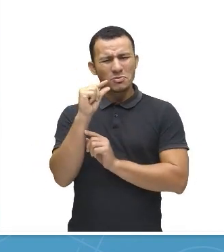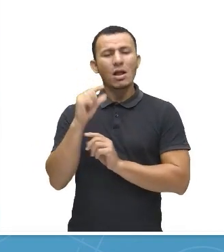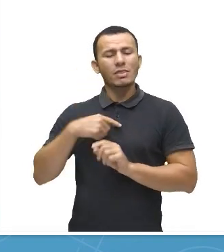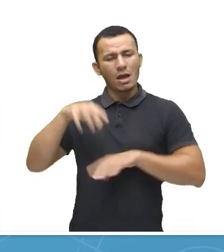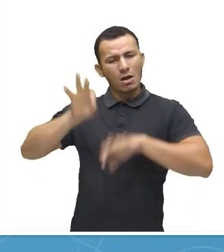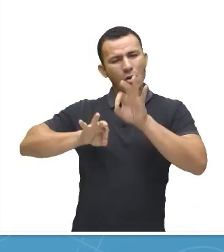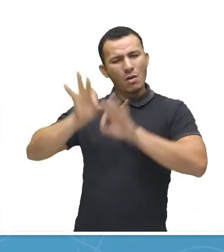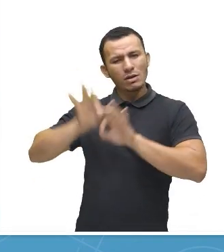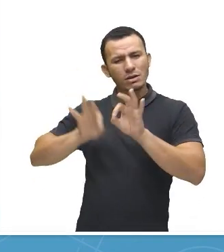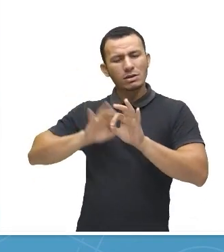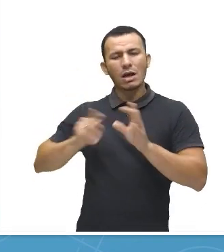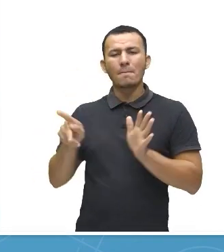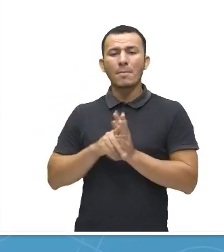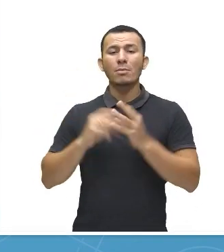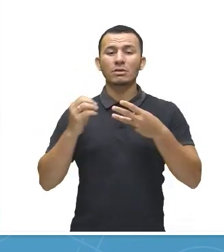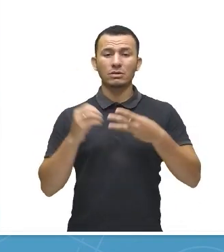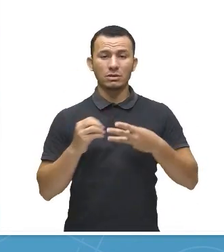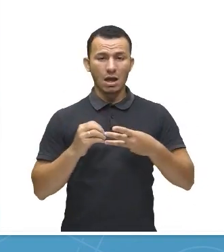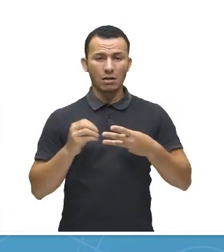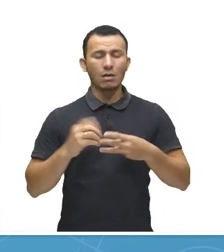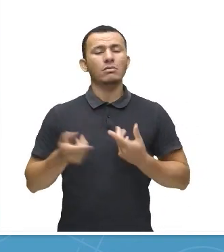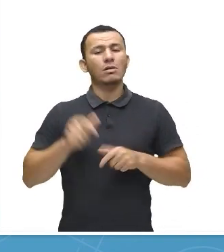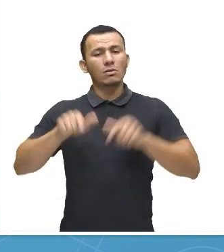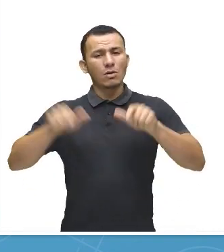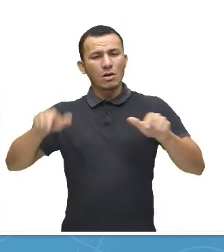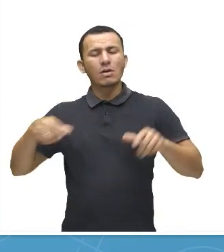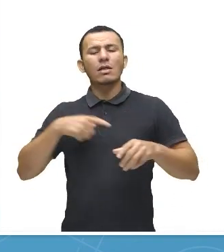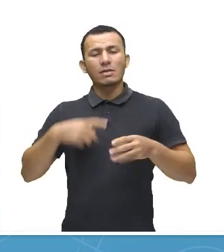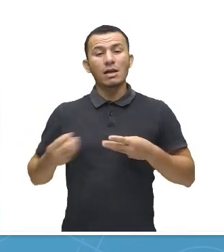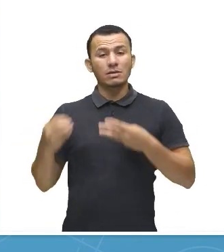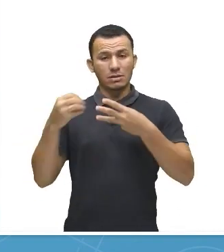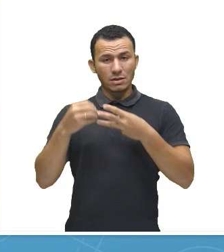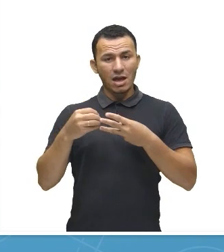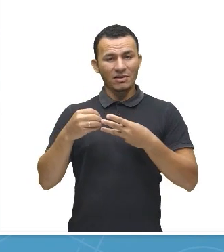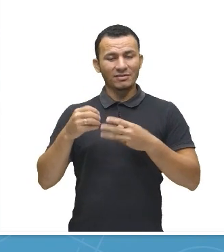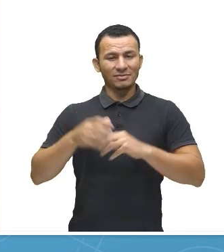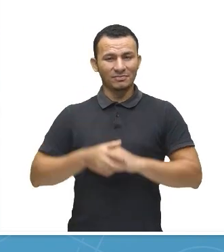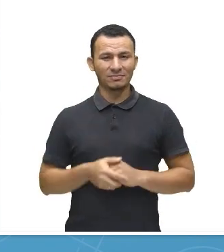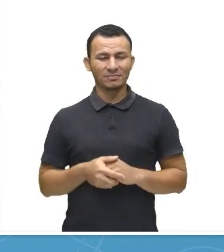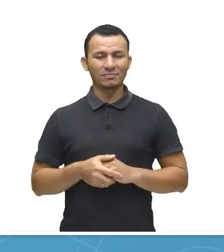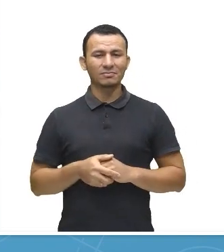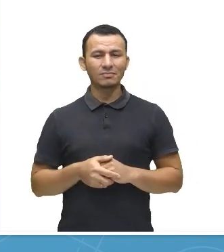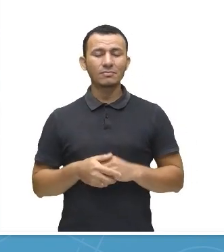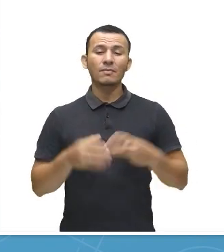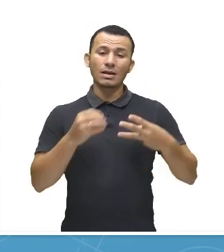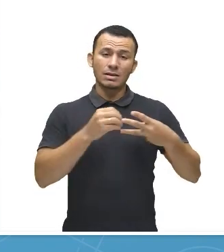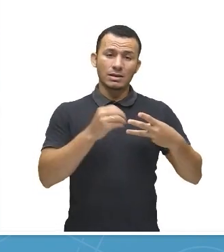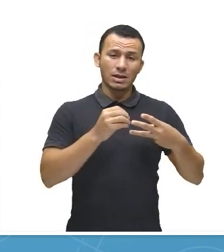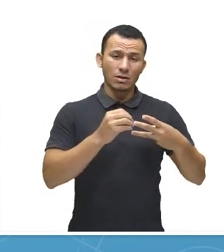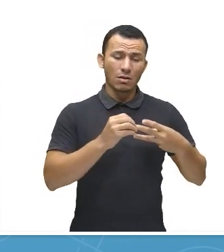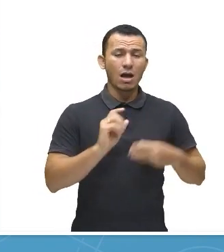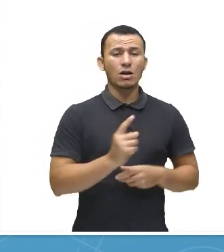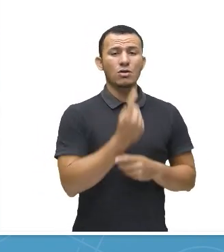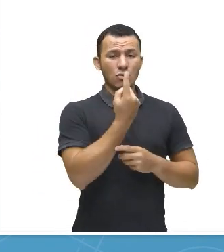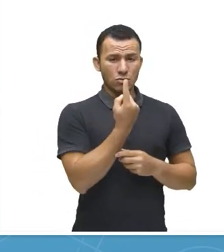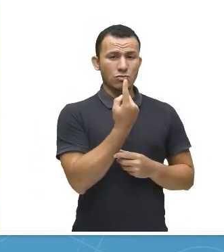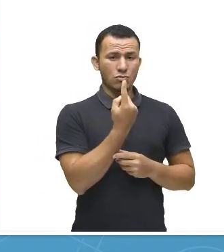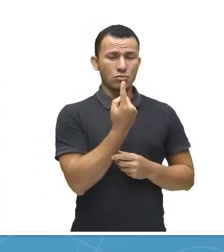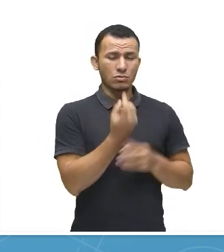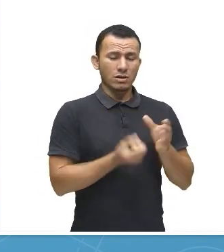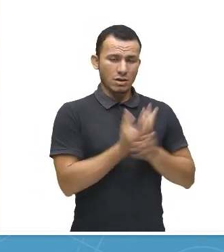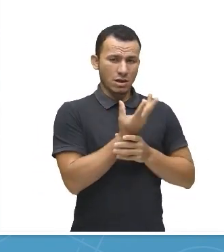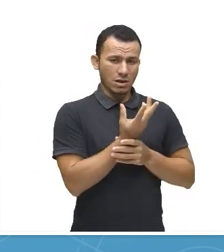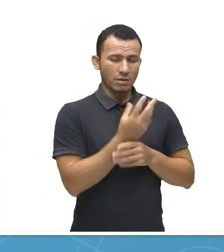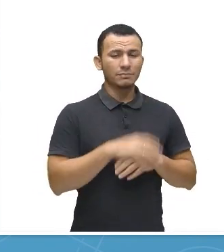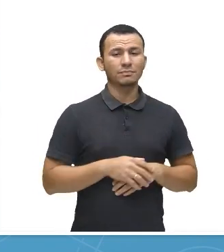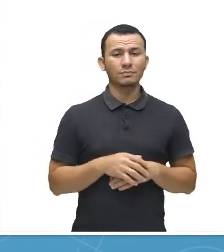organizada em células. Então, todos os seres vivos são organizados por células, às vezes unicelular, uma única célula forma um ser vivo, e